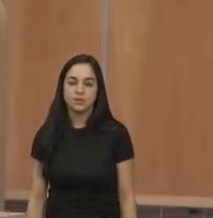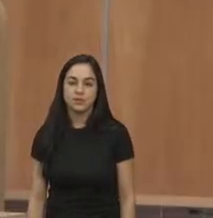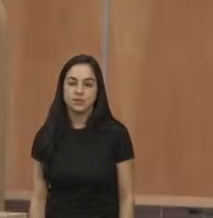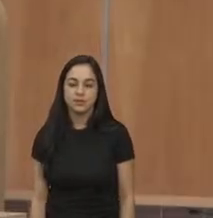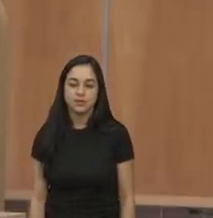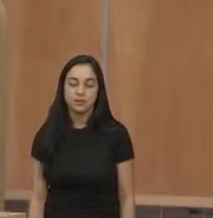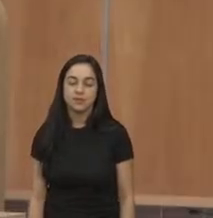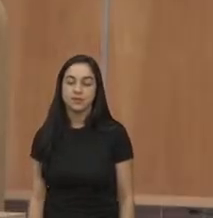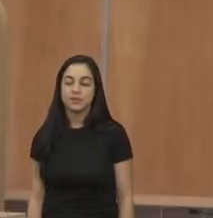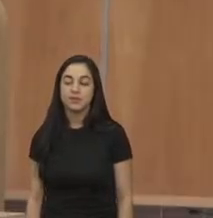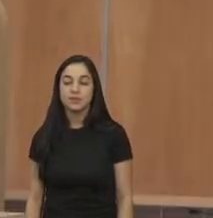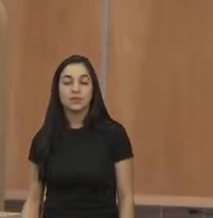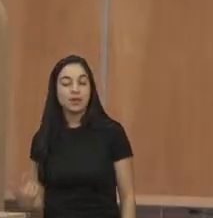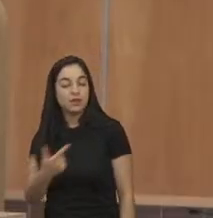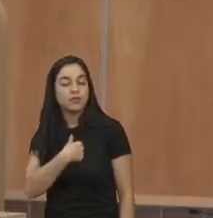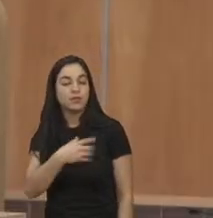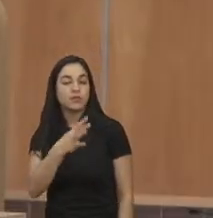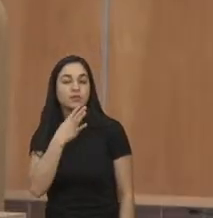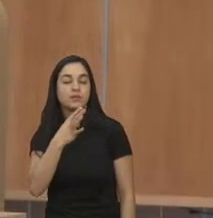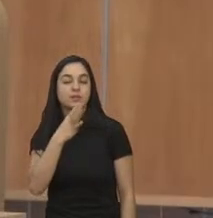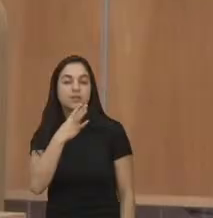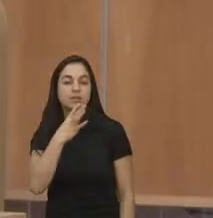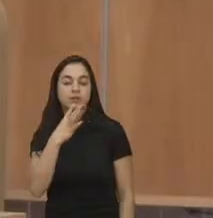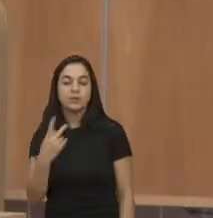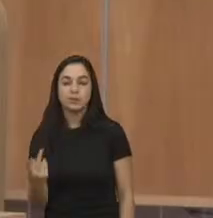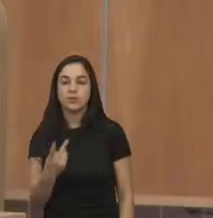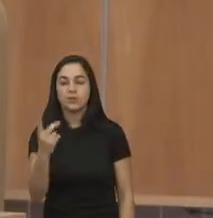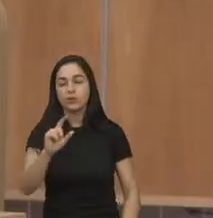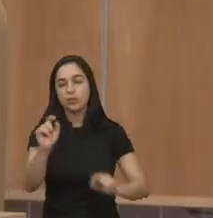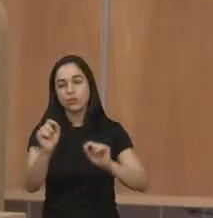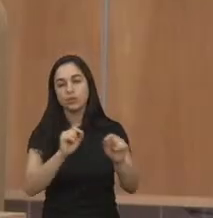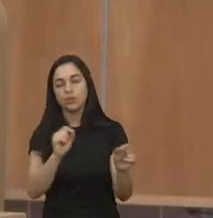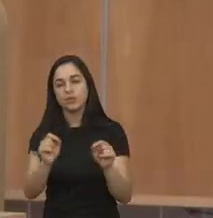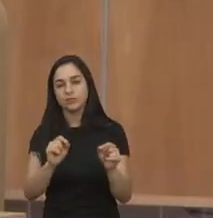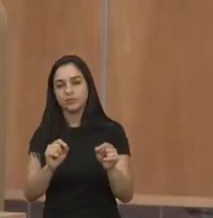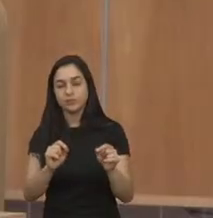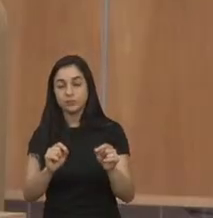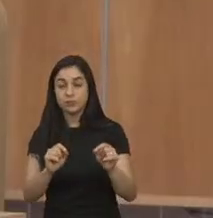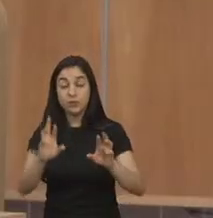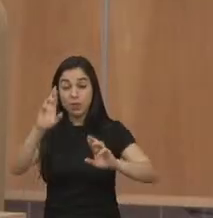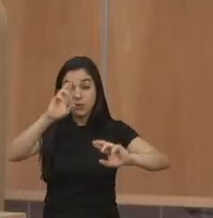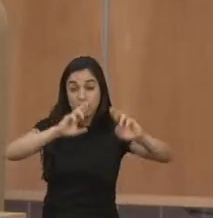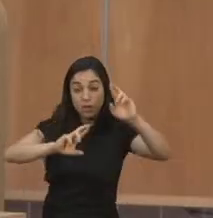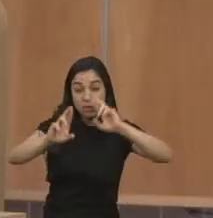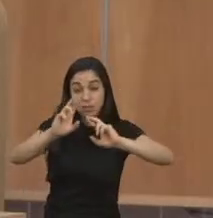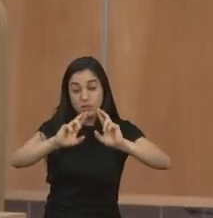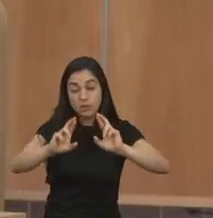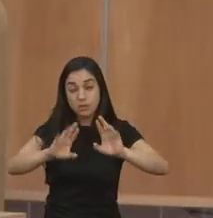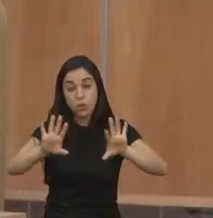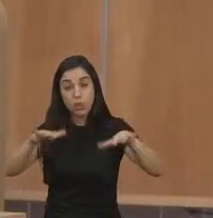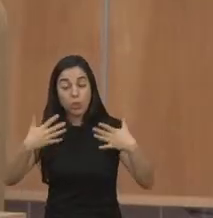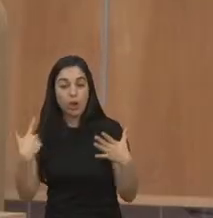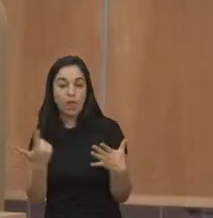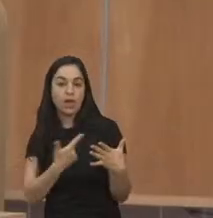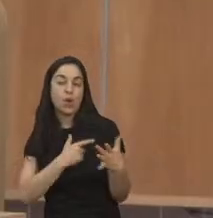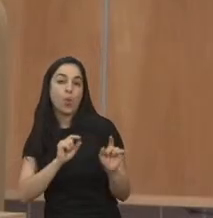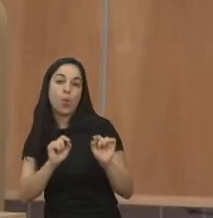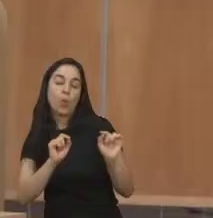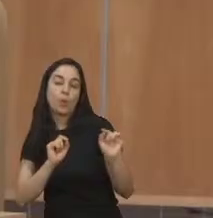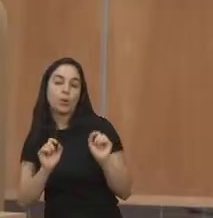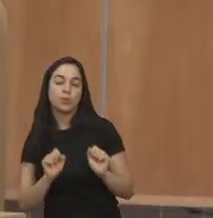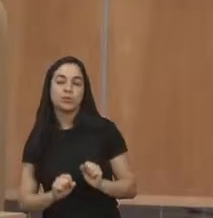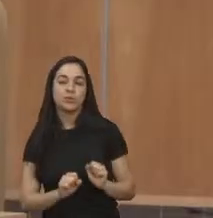reconhecer o valor da sinalização de trânsito quando a gente,